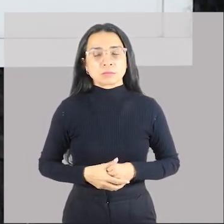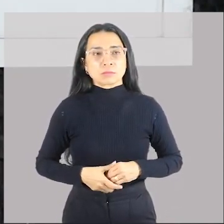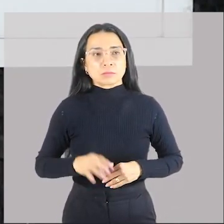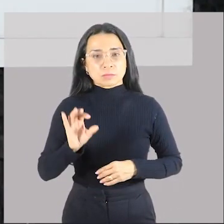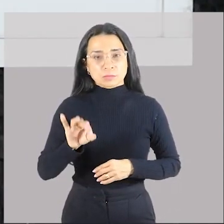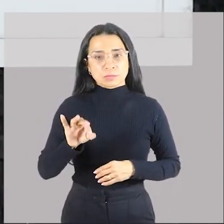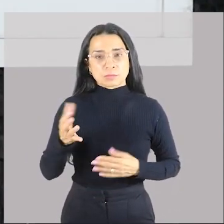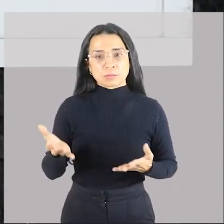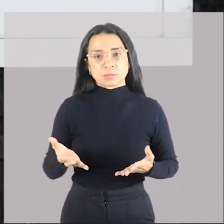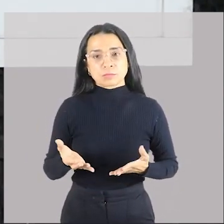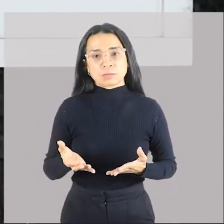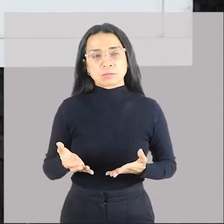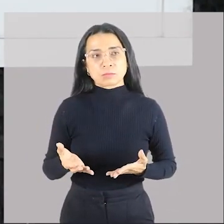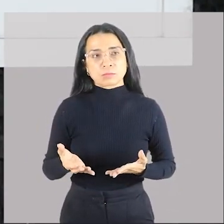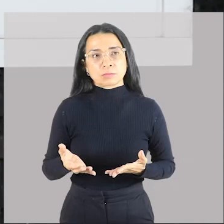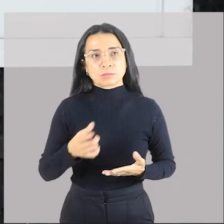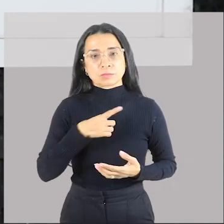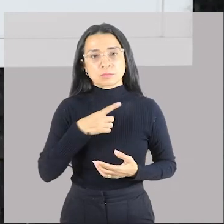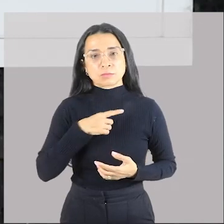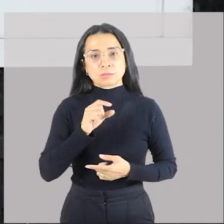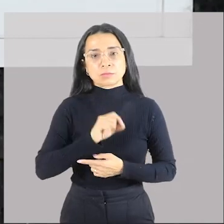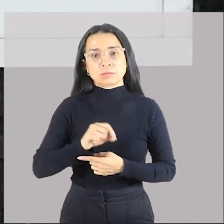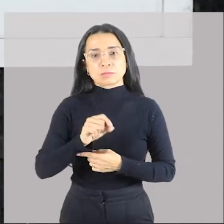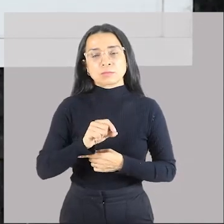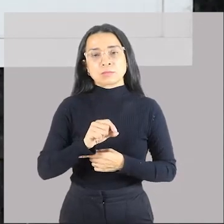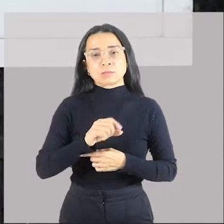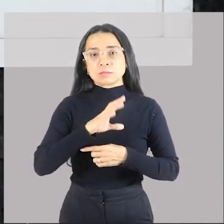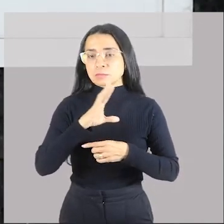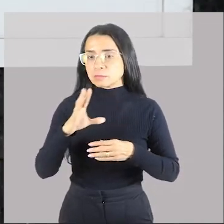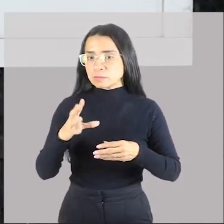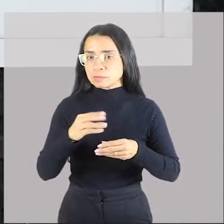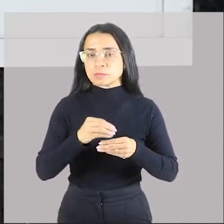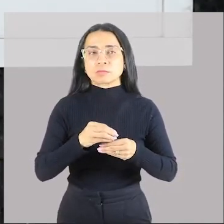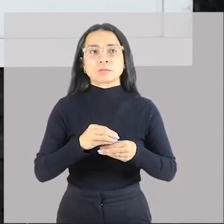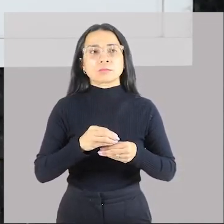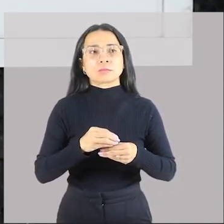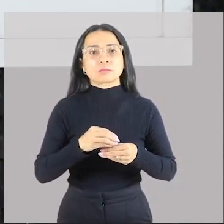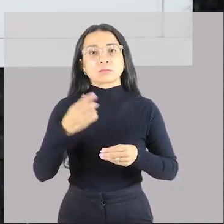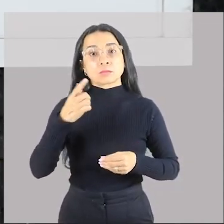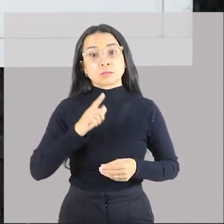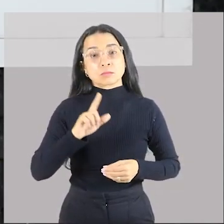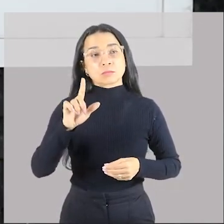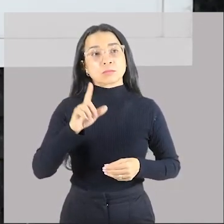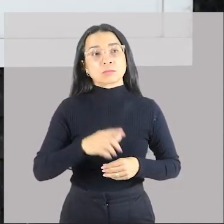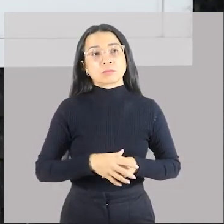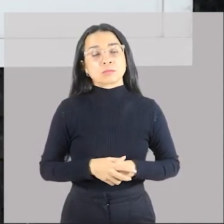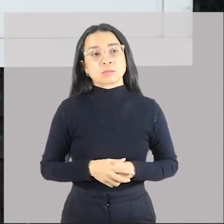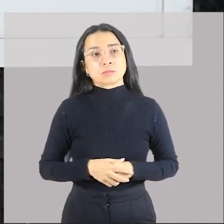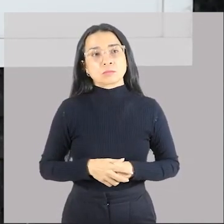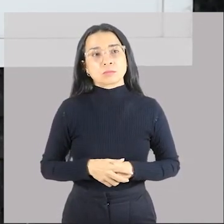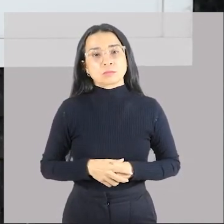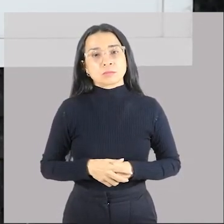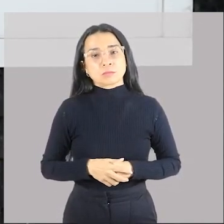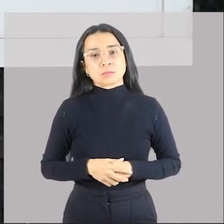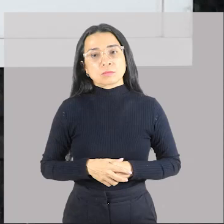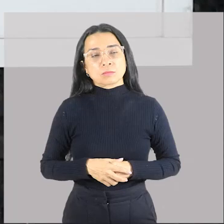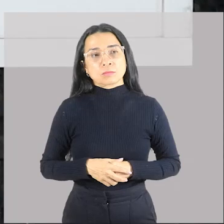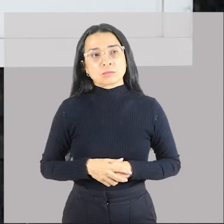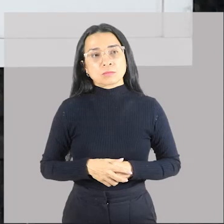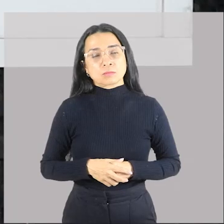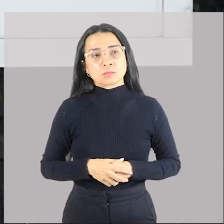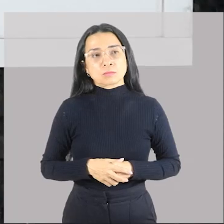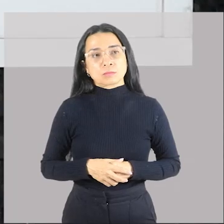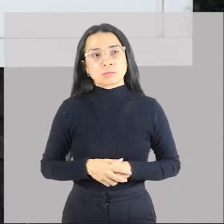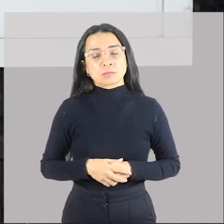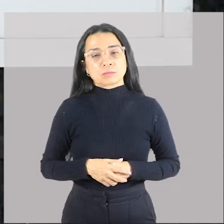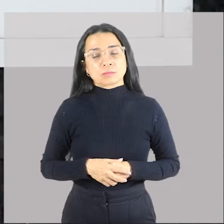Certo? Aí você já vai ter um montante, não é isso? O próximo montante do primeiro ciclo já vai ser um